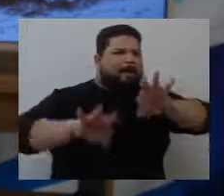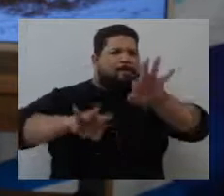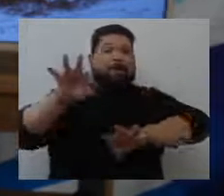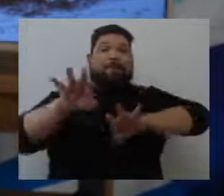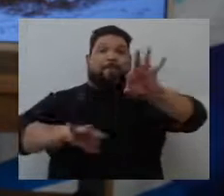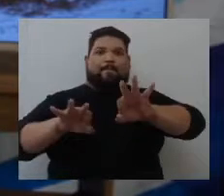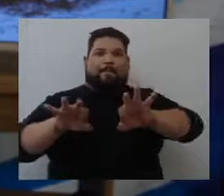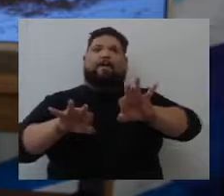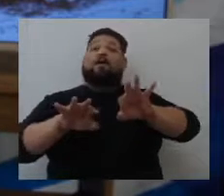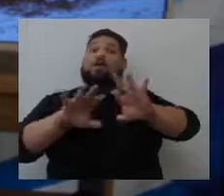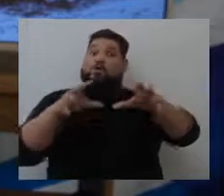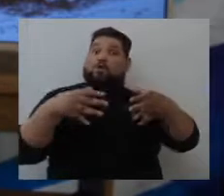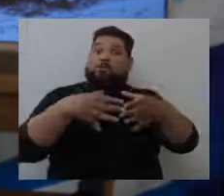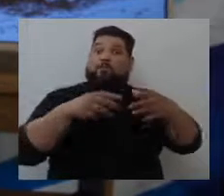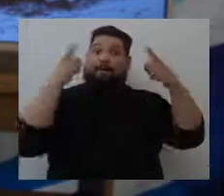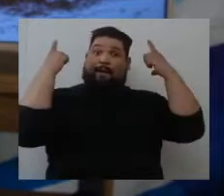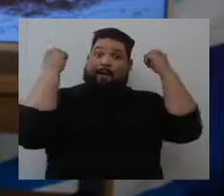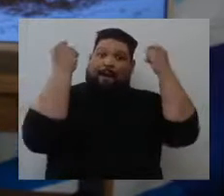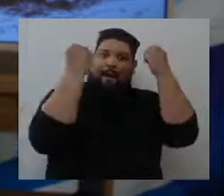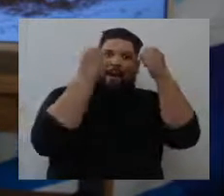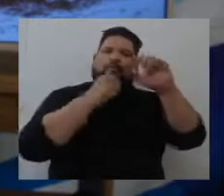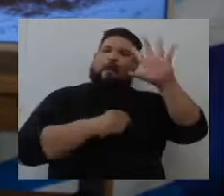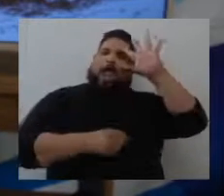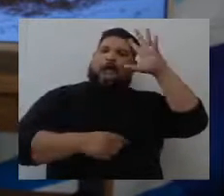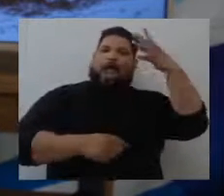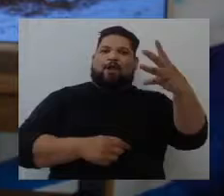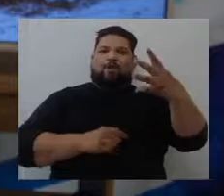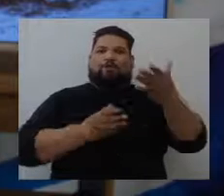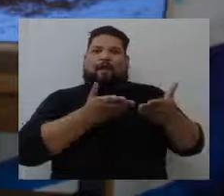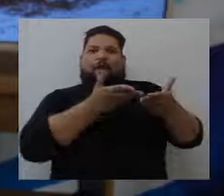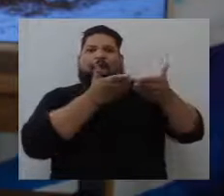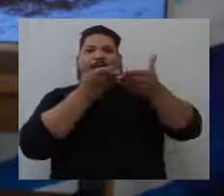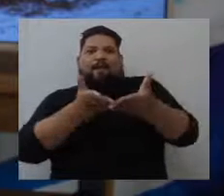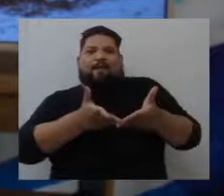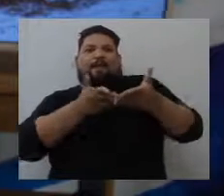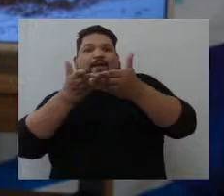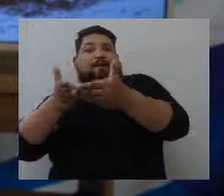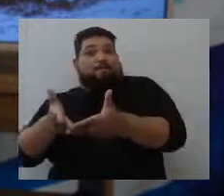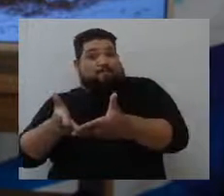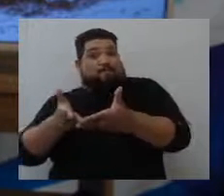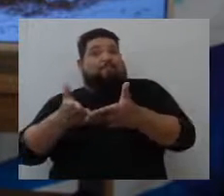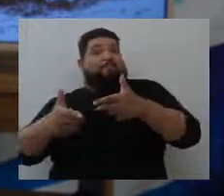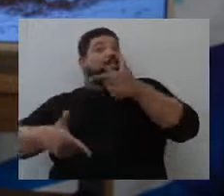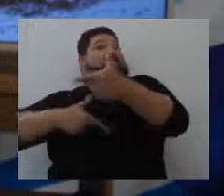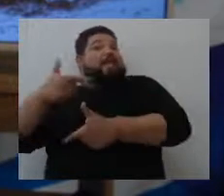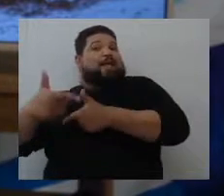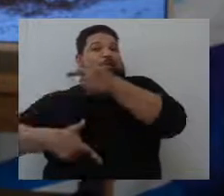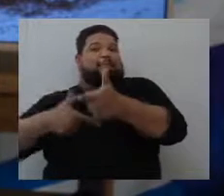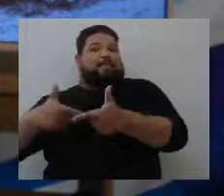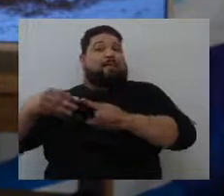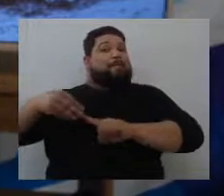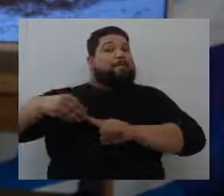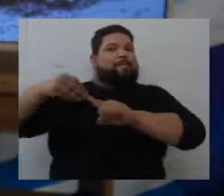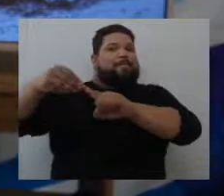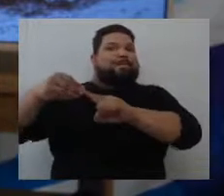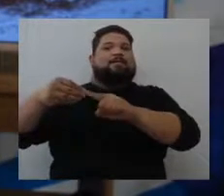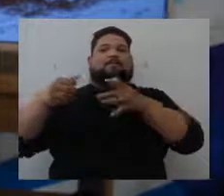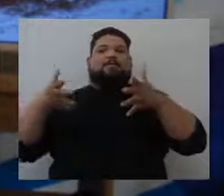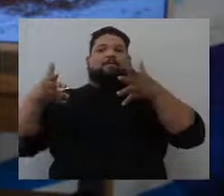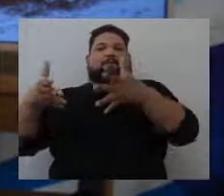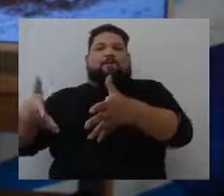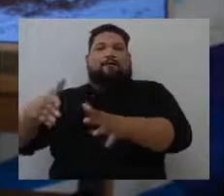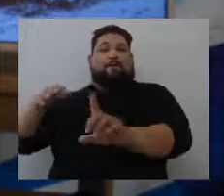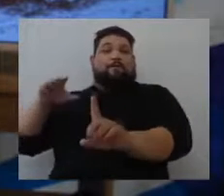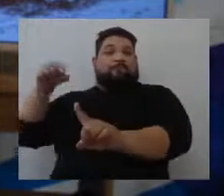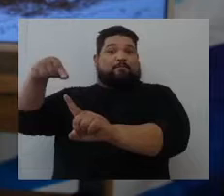o mar, favorecendo o desenvolvimento da sua atividade principal, o comércio.